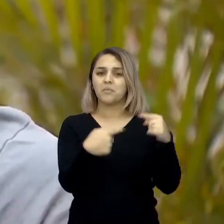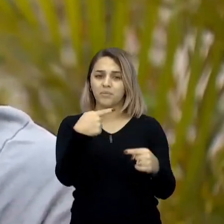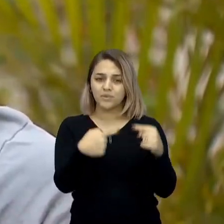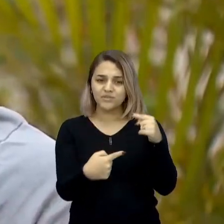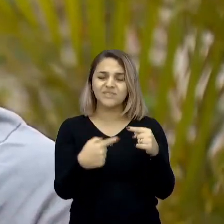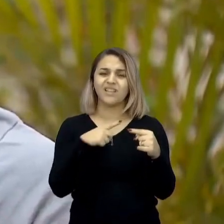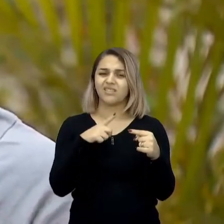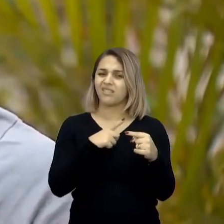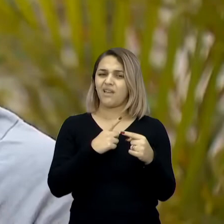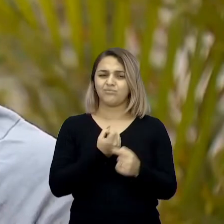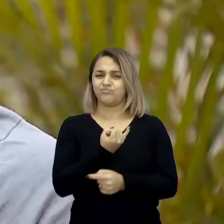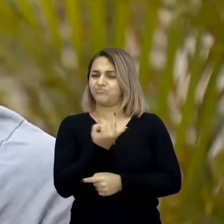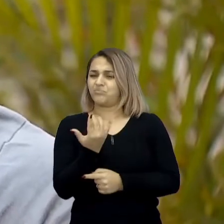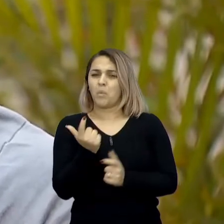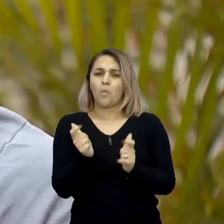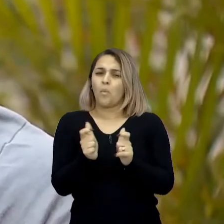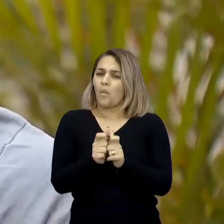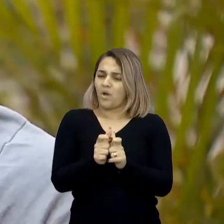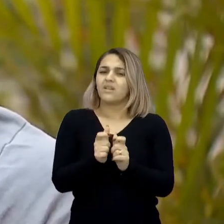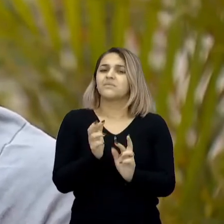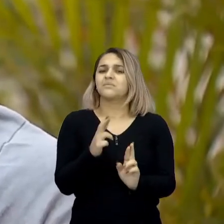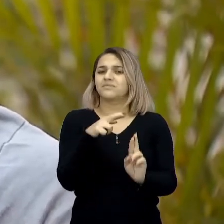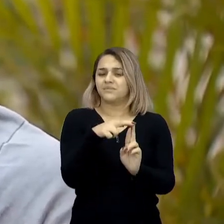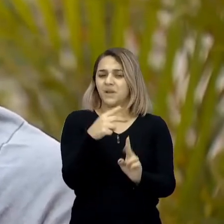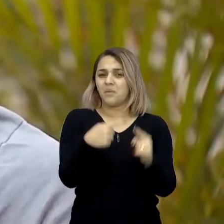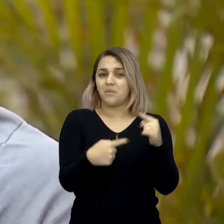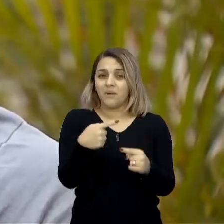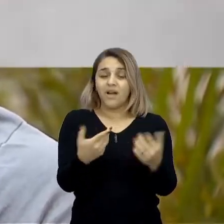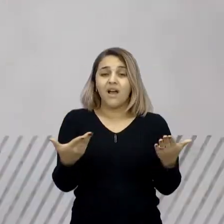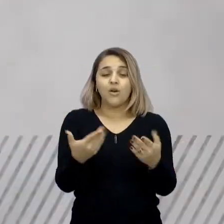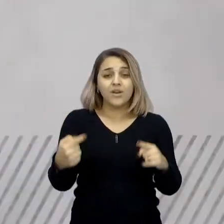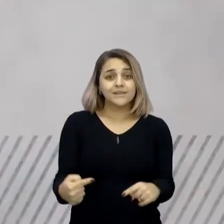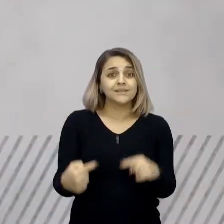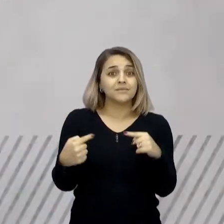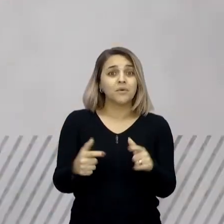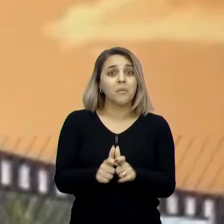pouquíssima representação. Eu acho que esse é o nosso maior desafio a partir de agora.